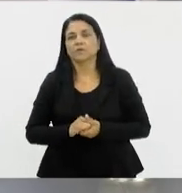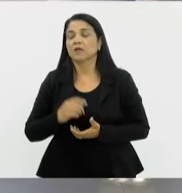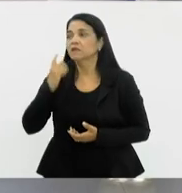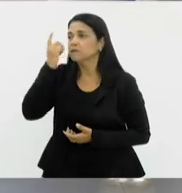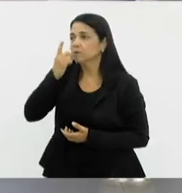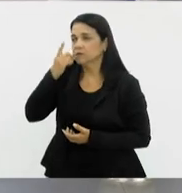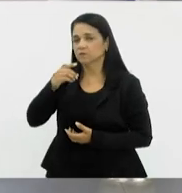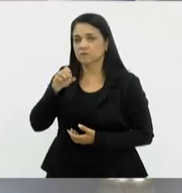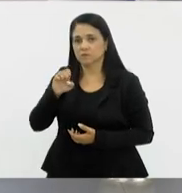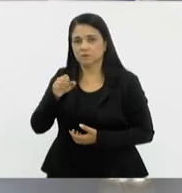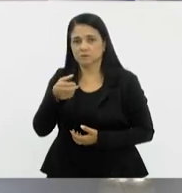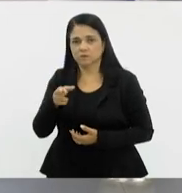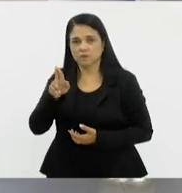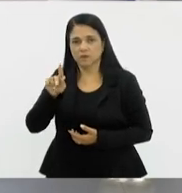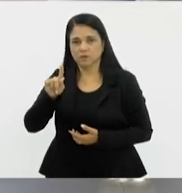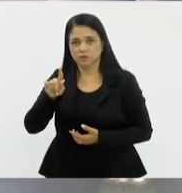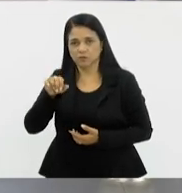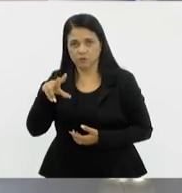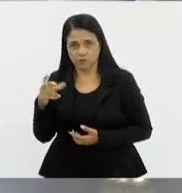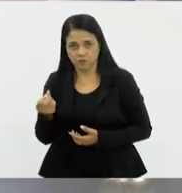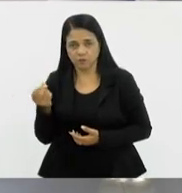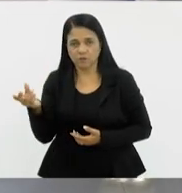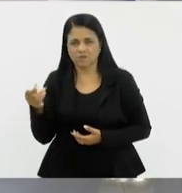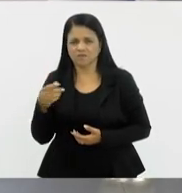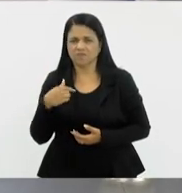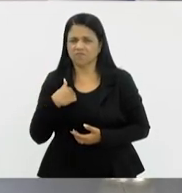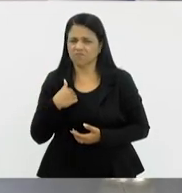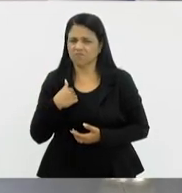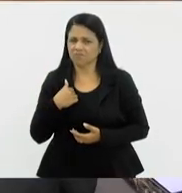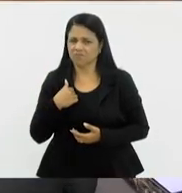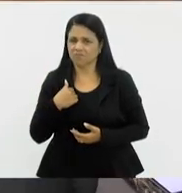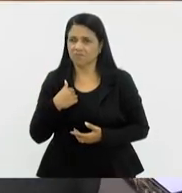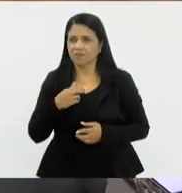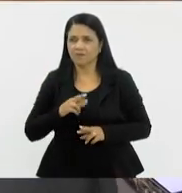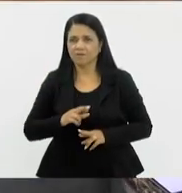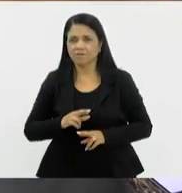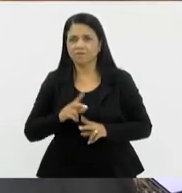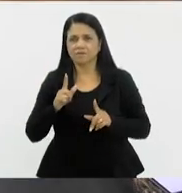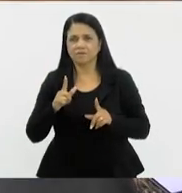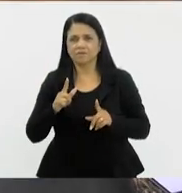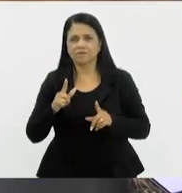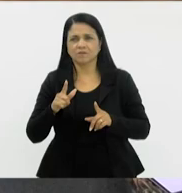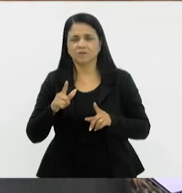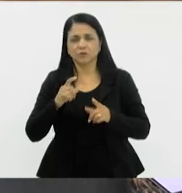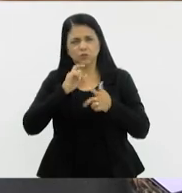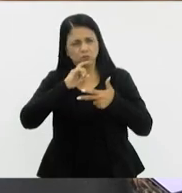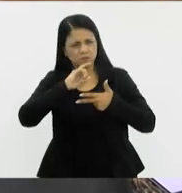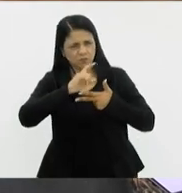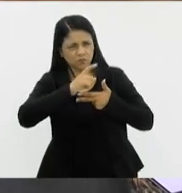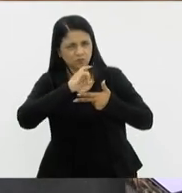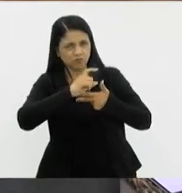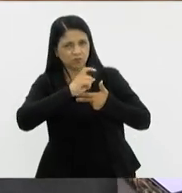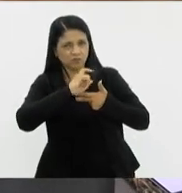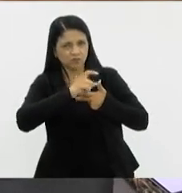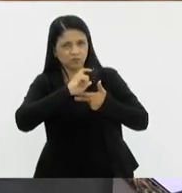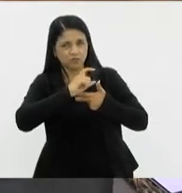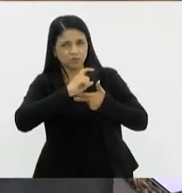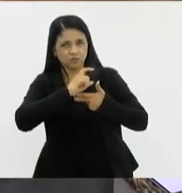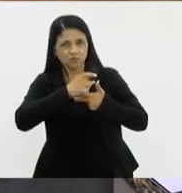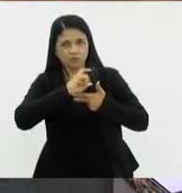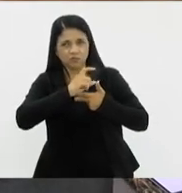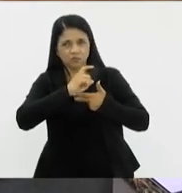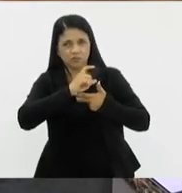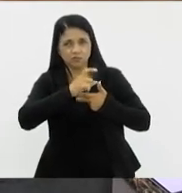doutor Serginho. Vê se não há uma interferência aqui do Executivo no livre comércio.